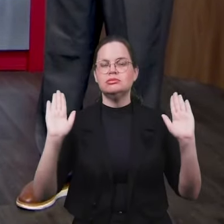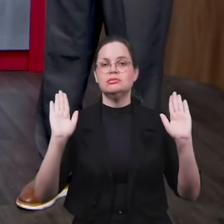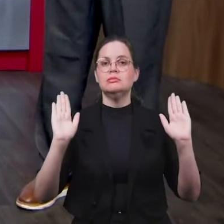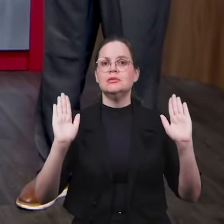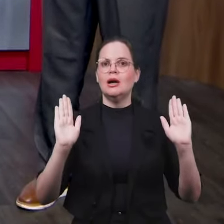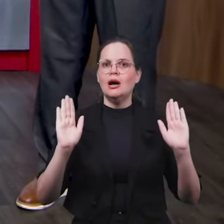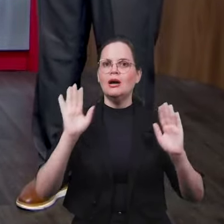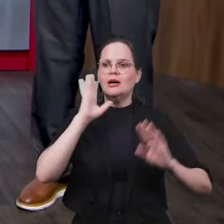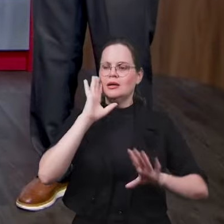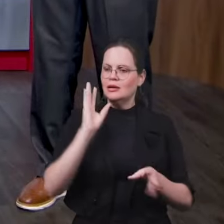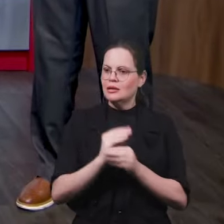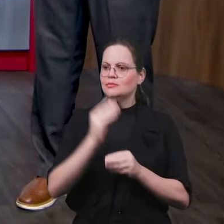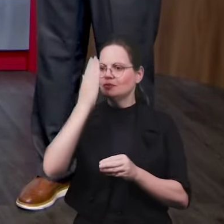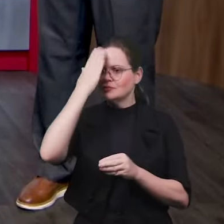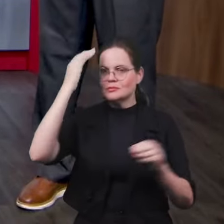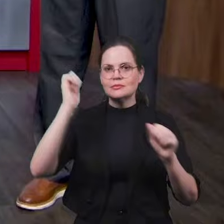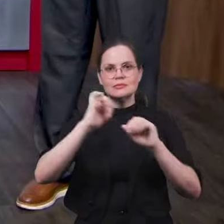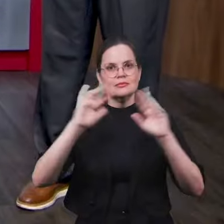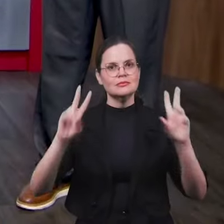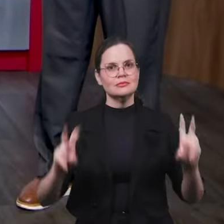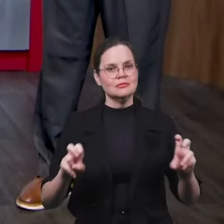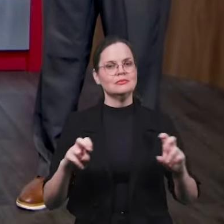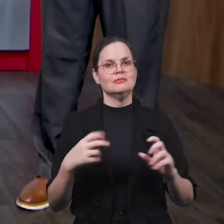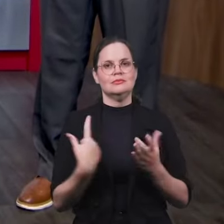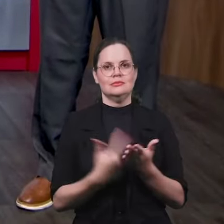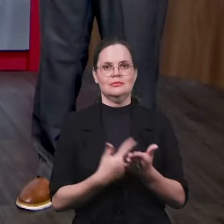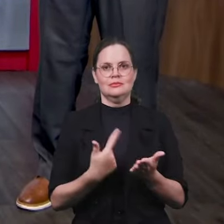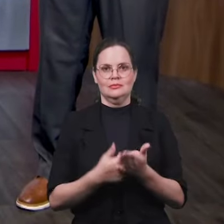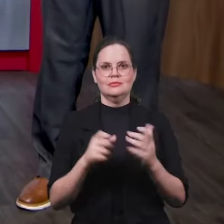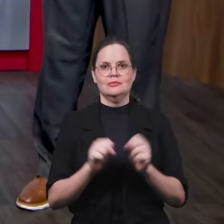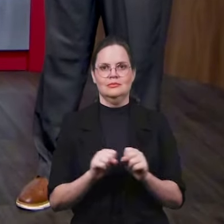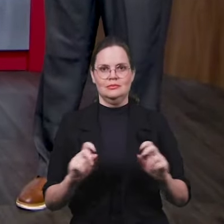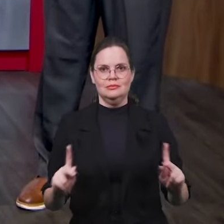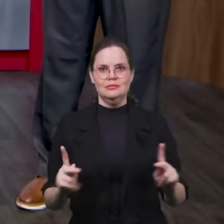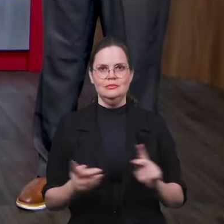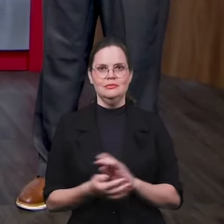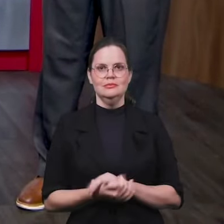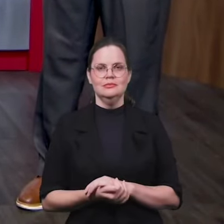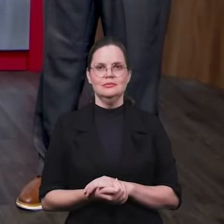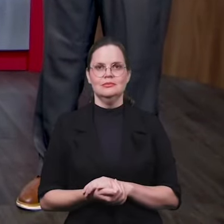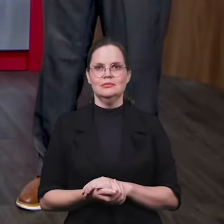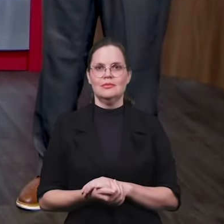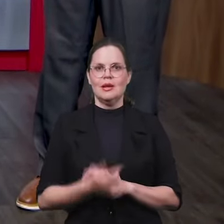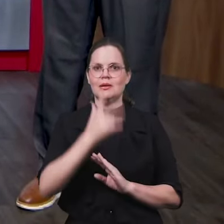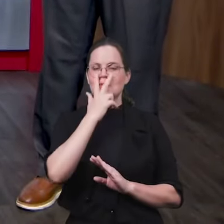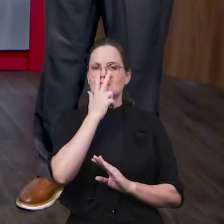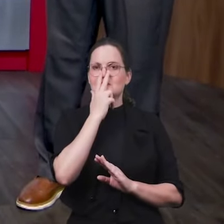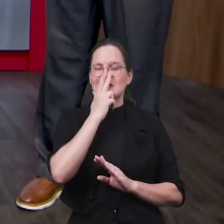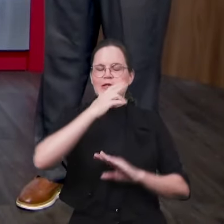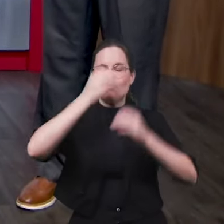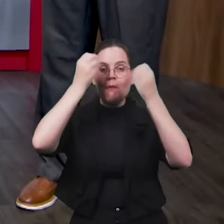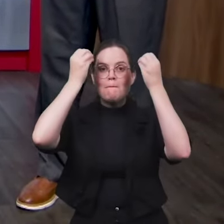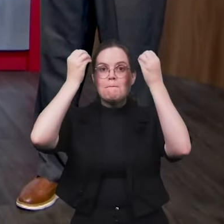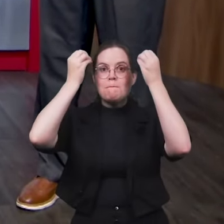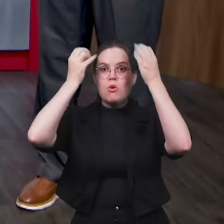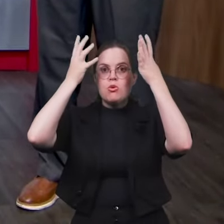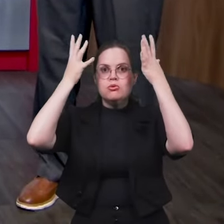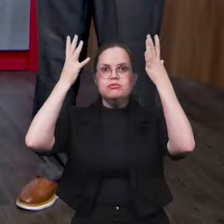tinha para esses ensinos do livro de Apocalipse, que foi uma